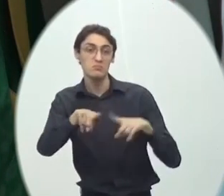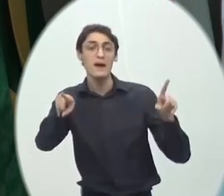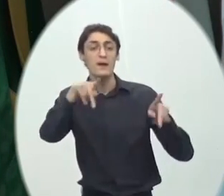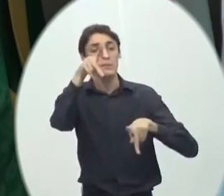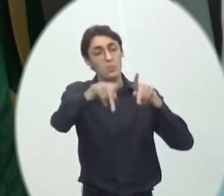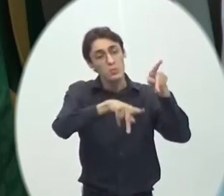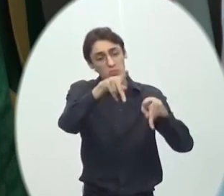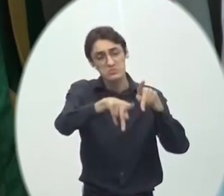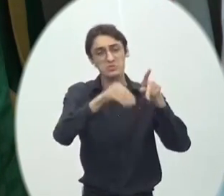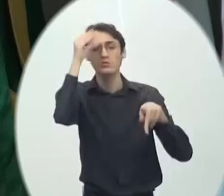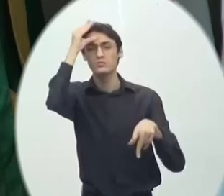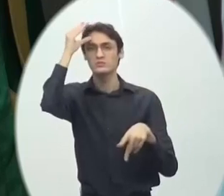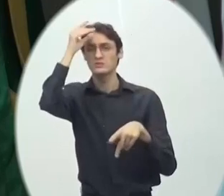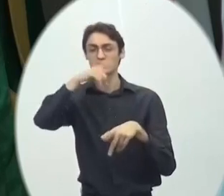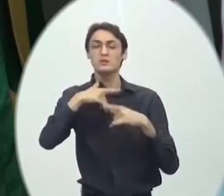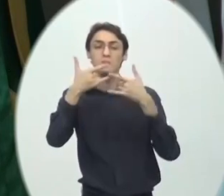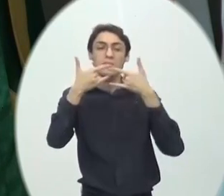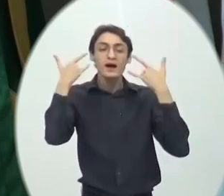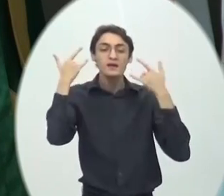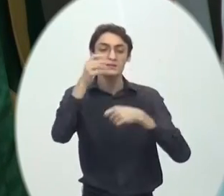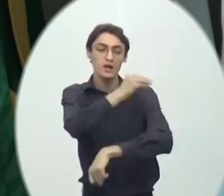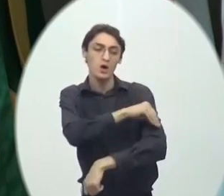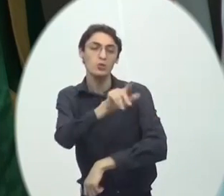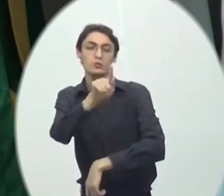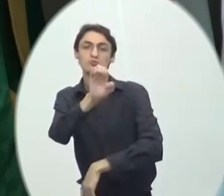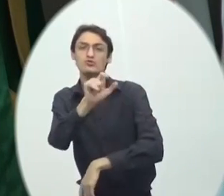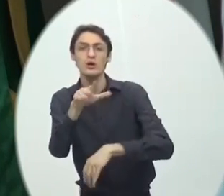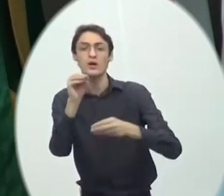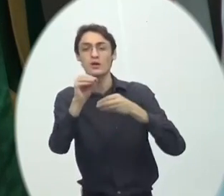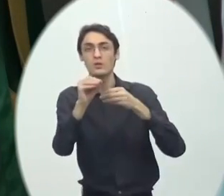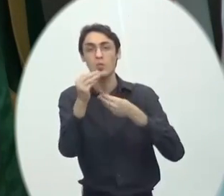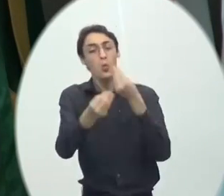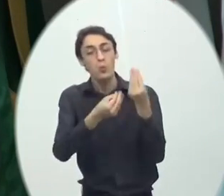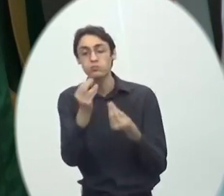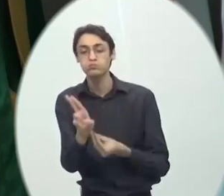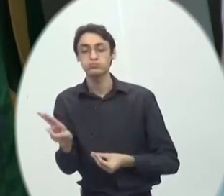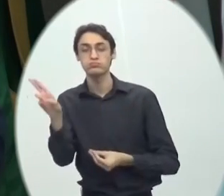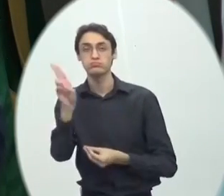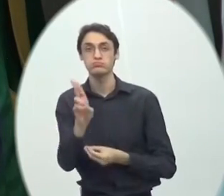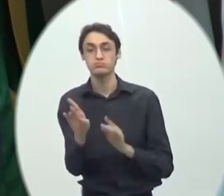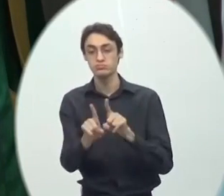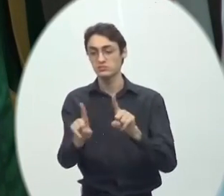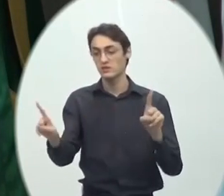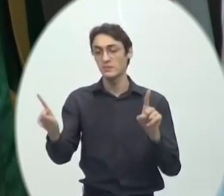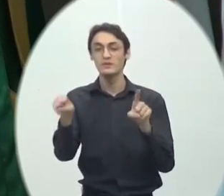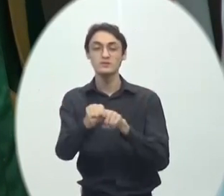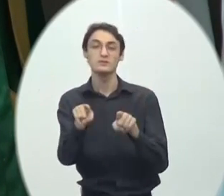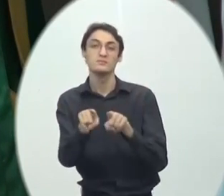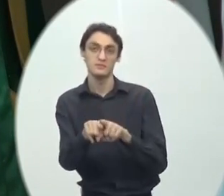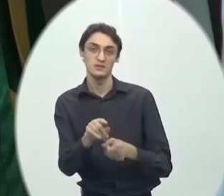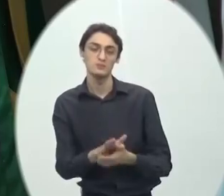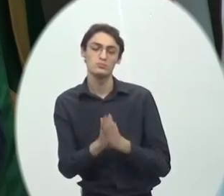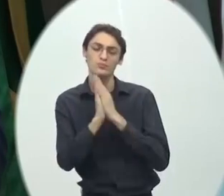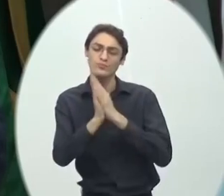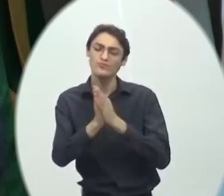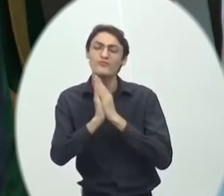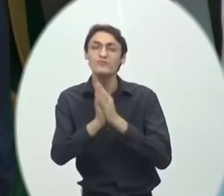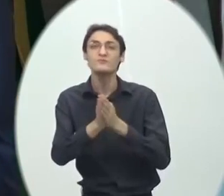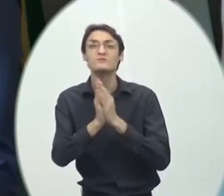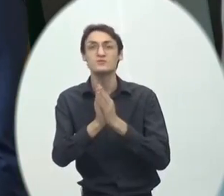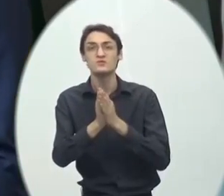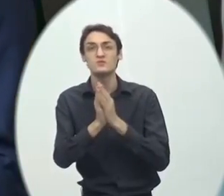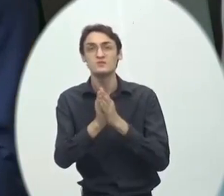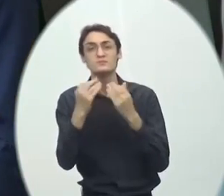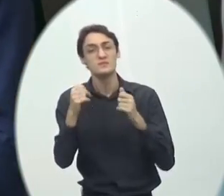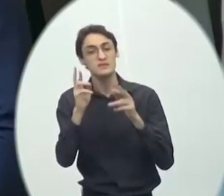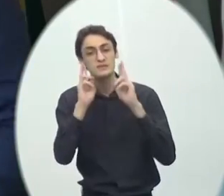consciente da questão do uso da máscara, do uso do álcool em gel, do distanciamento. Agora, por favor, né, nós precisamos ter